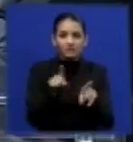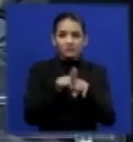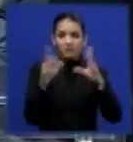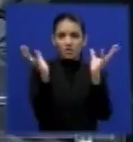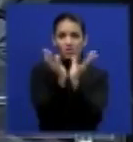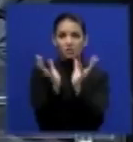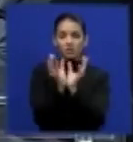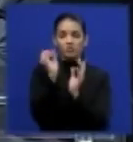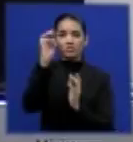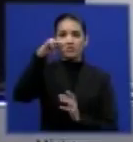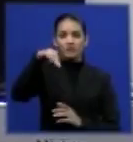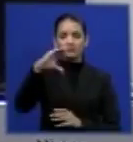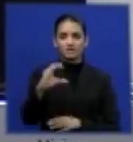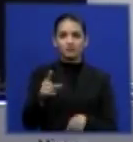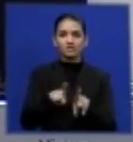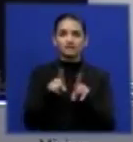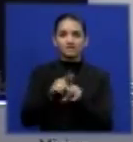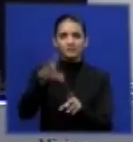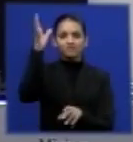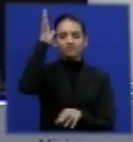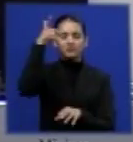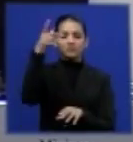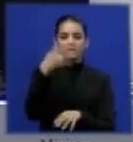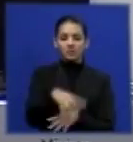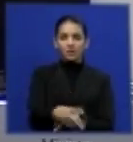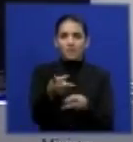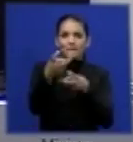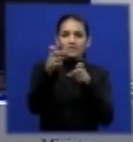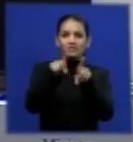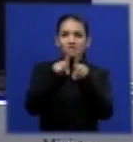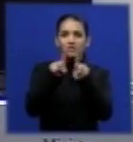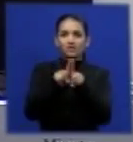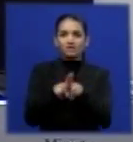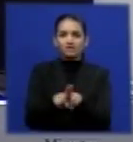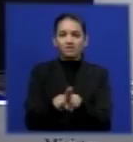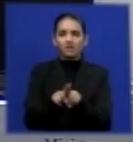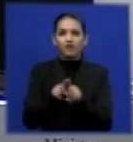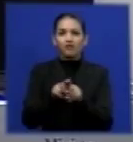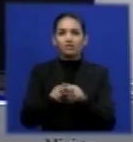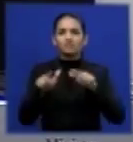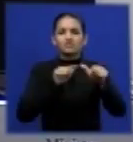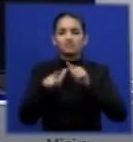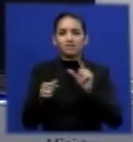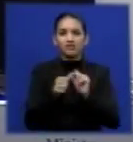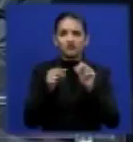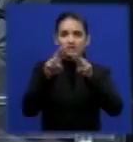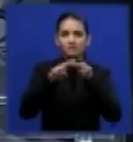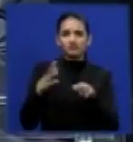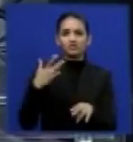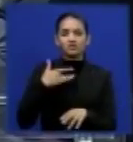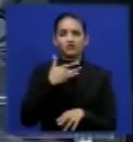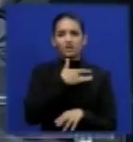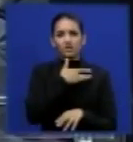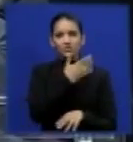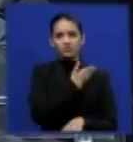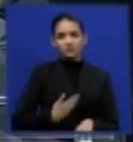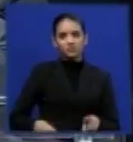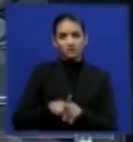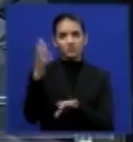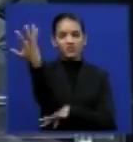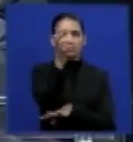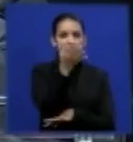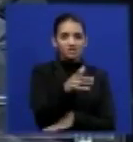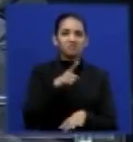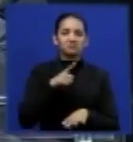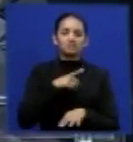OMC concluiu que uma medida fundamentada em exceção de saúde pública e ambiental era justificada essa